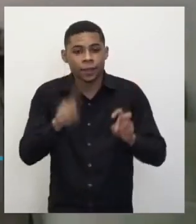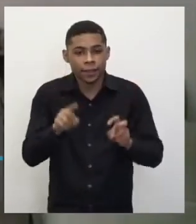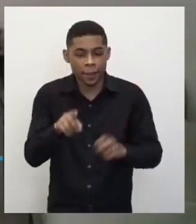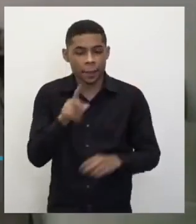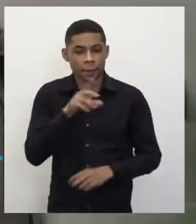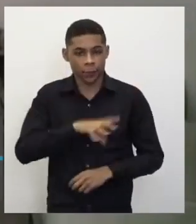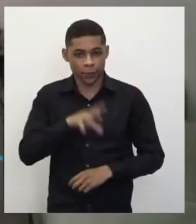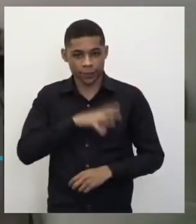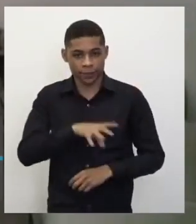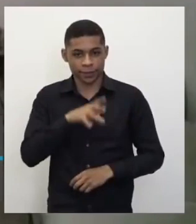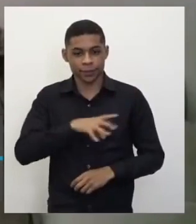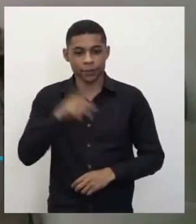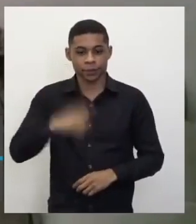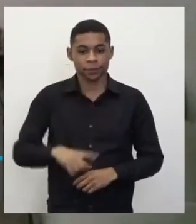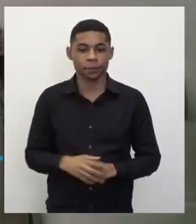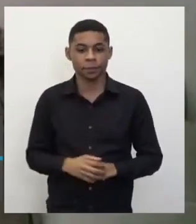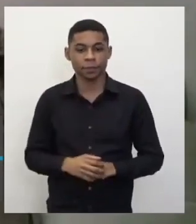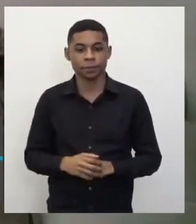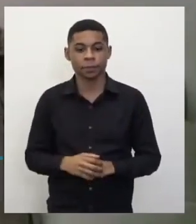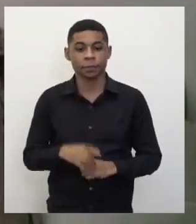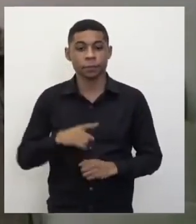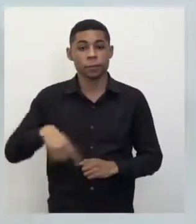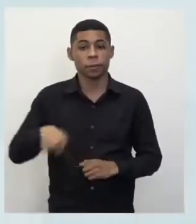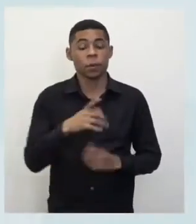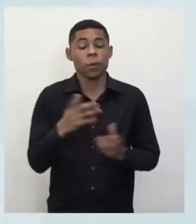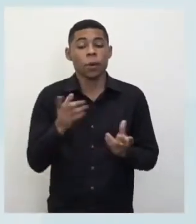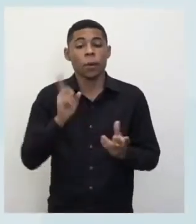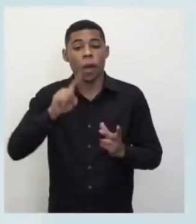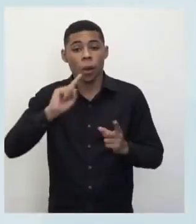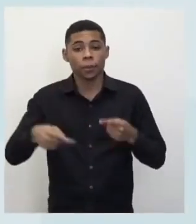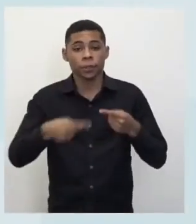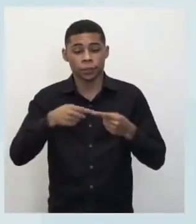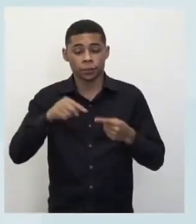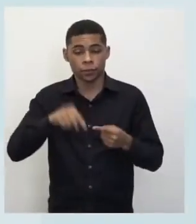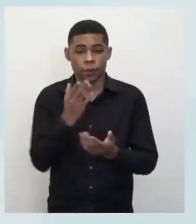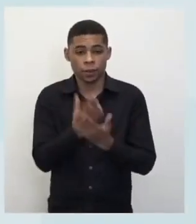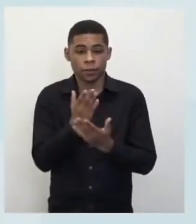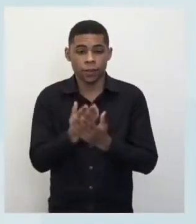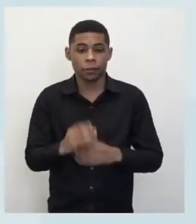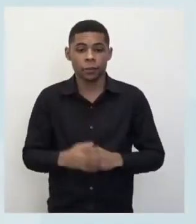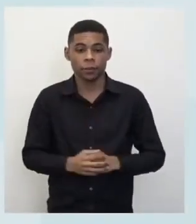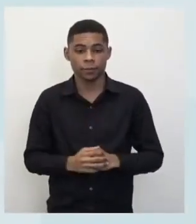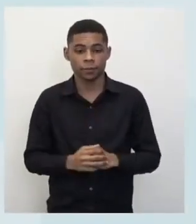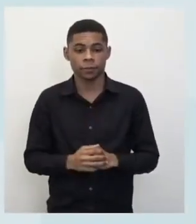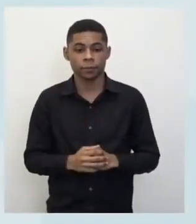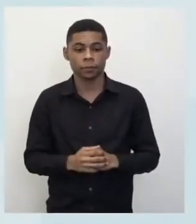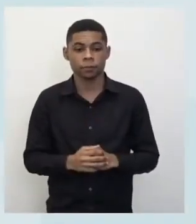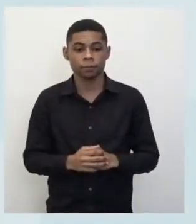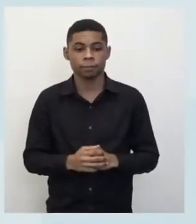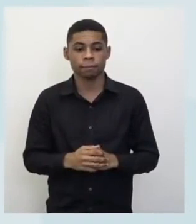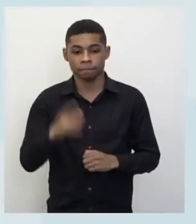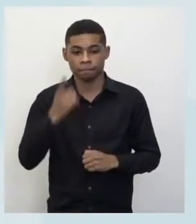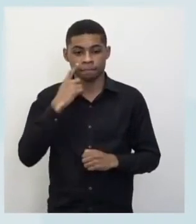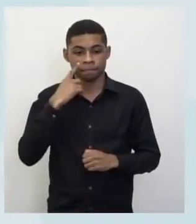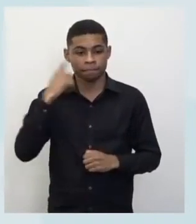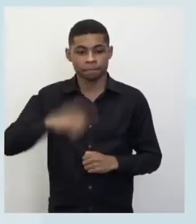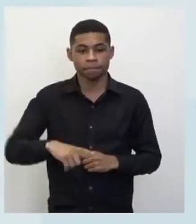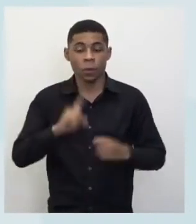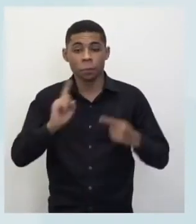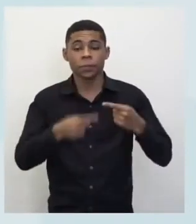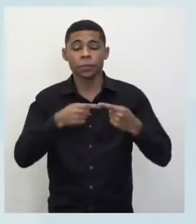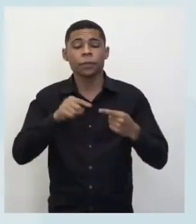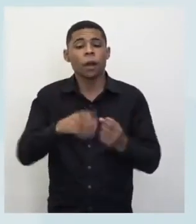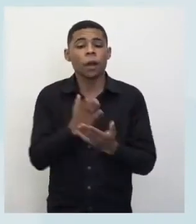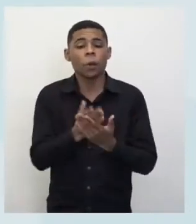remotamente. Vamos aos objetivos da aula. Ó. De novo aqui o nosso amigo Sheide, certo? Vamos lá.